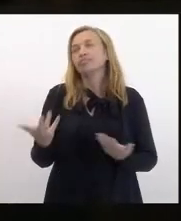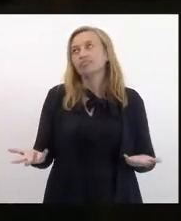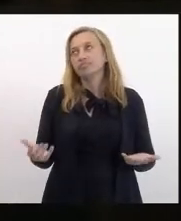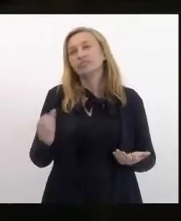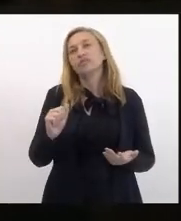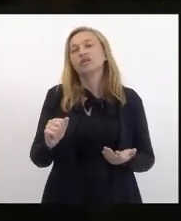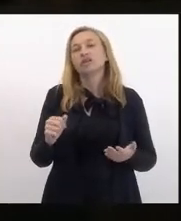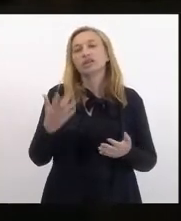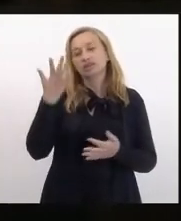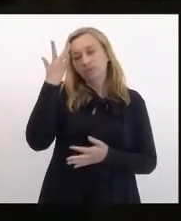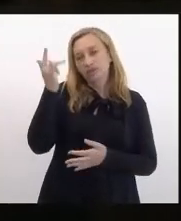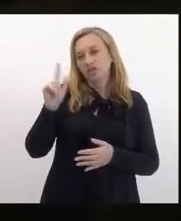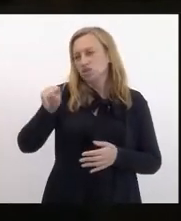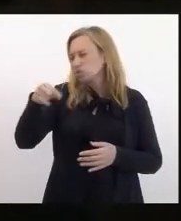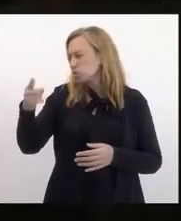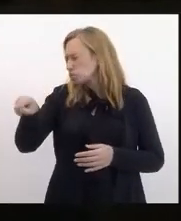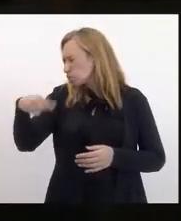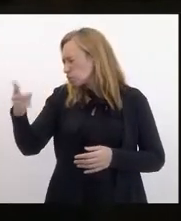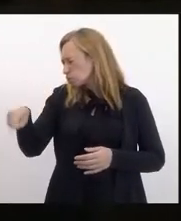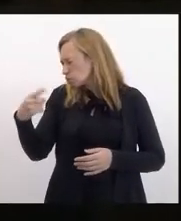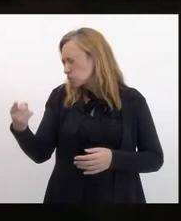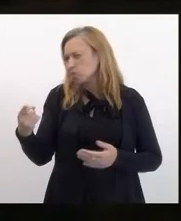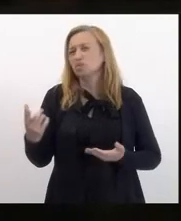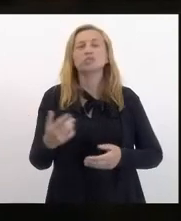de amanhã com diversas outras